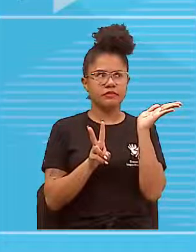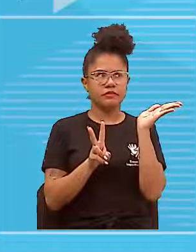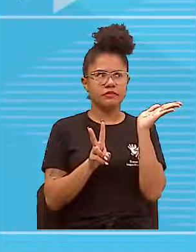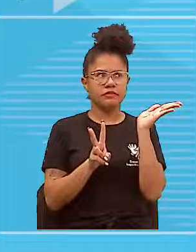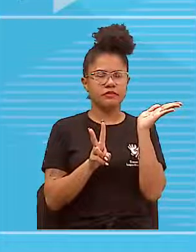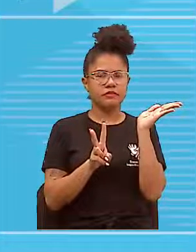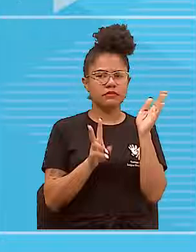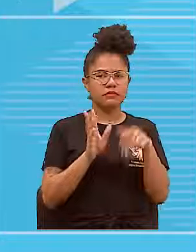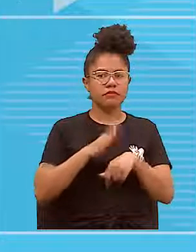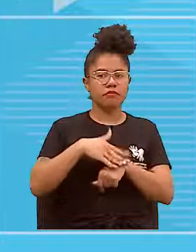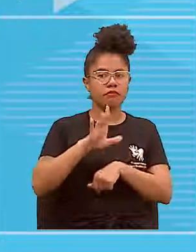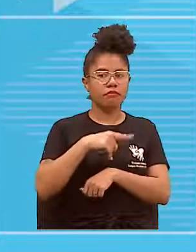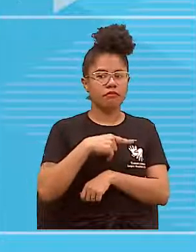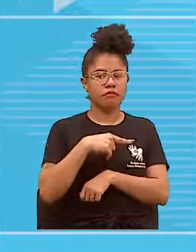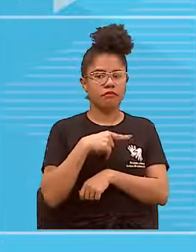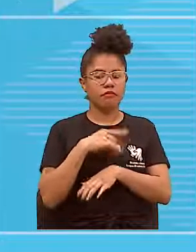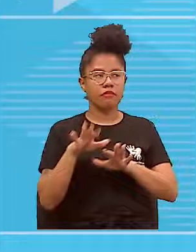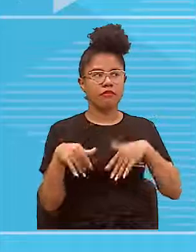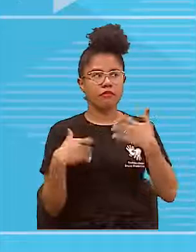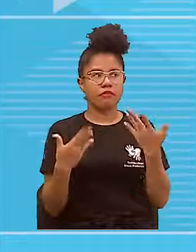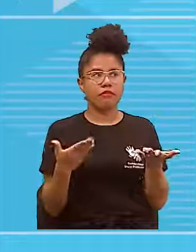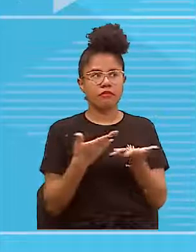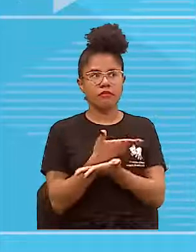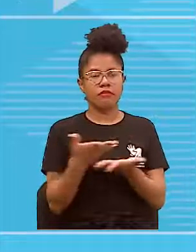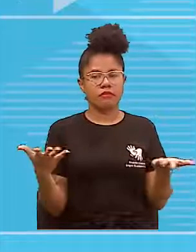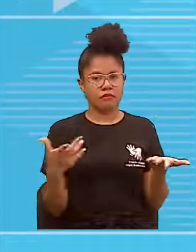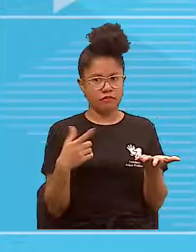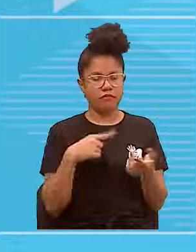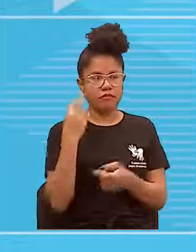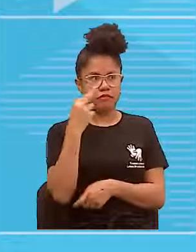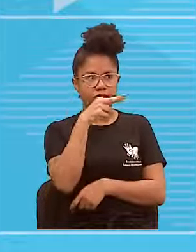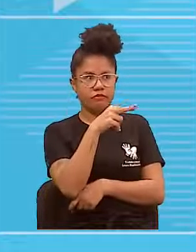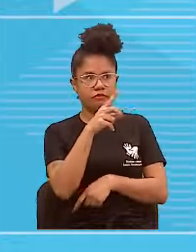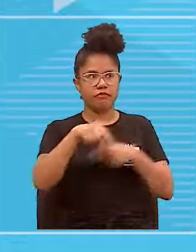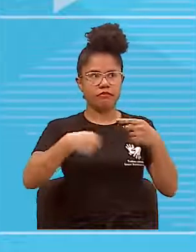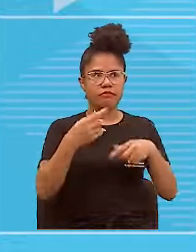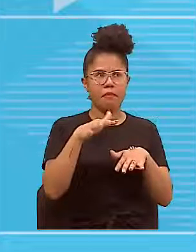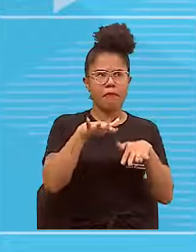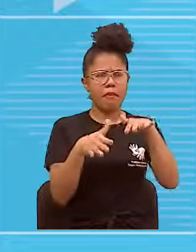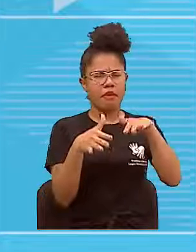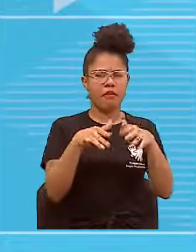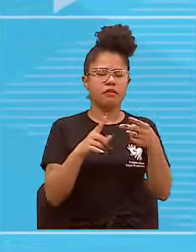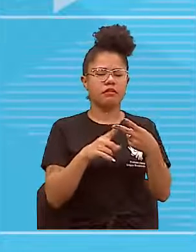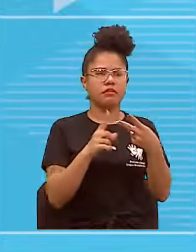as duas mais cobradas, que vocês vão ver depois, média,